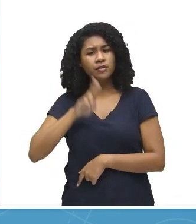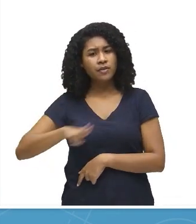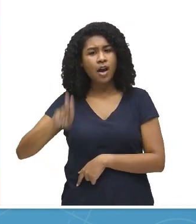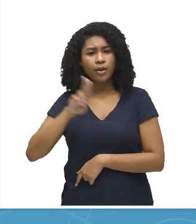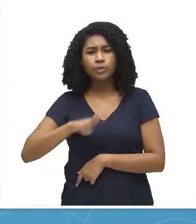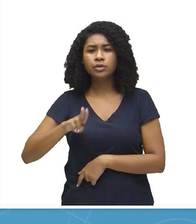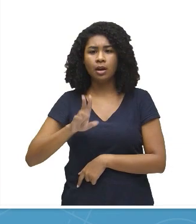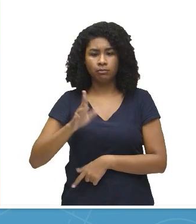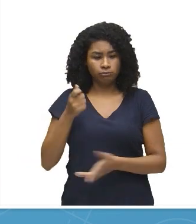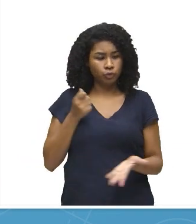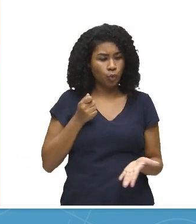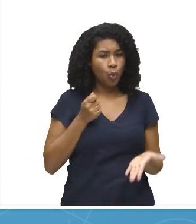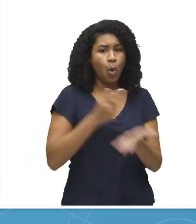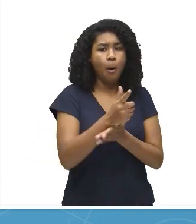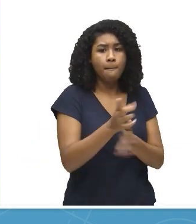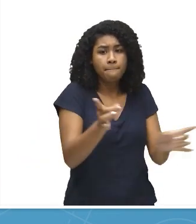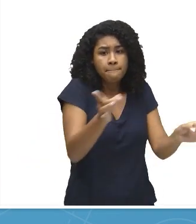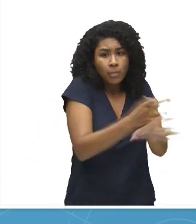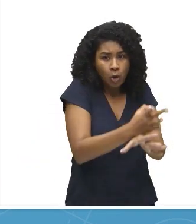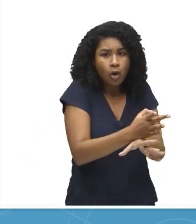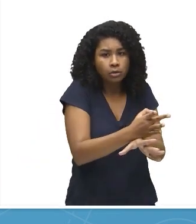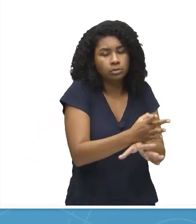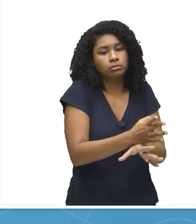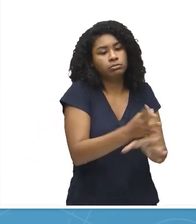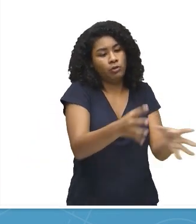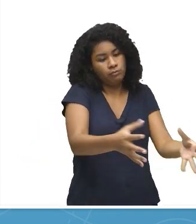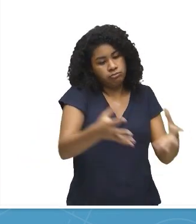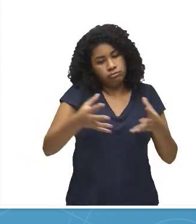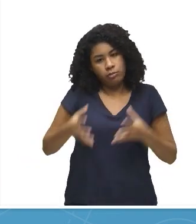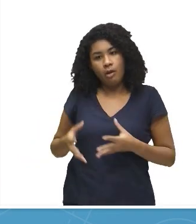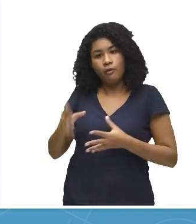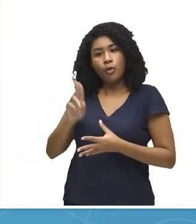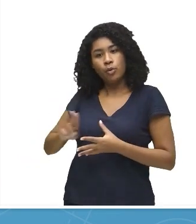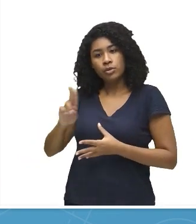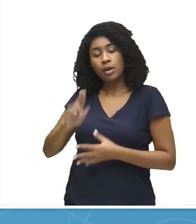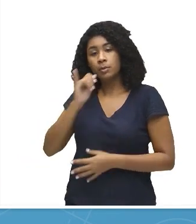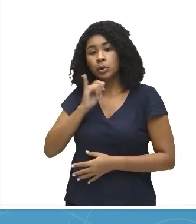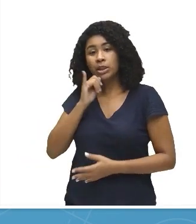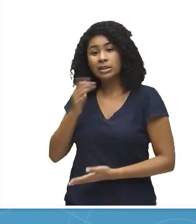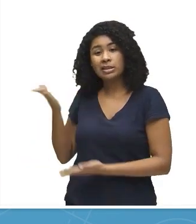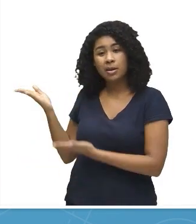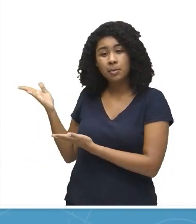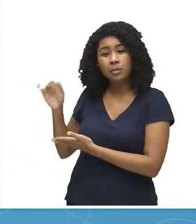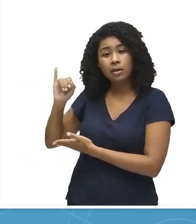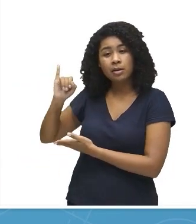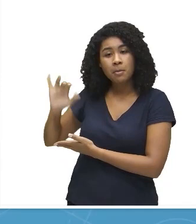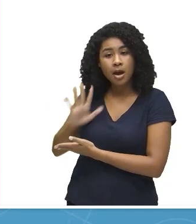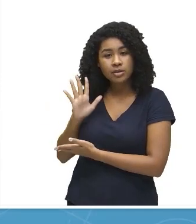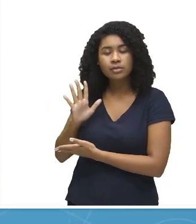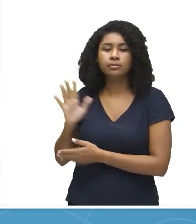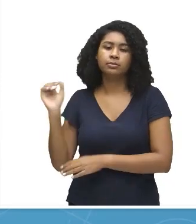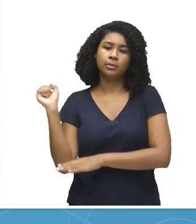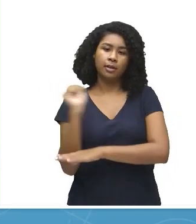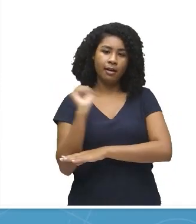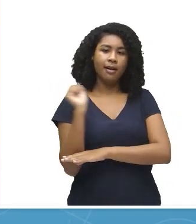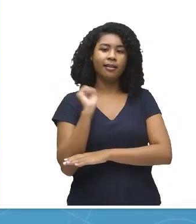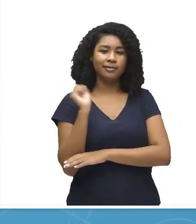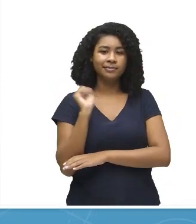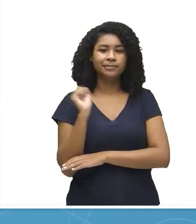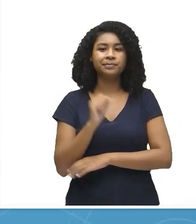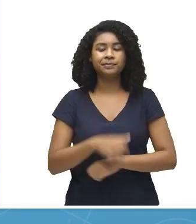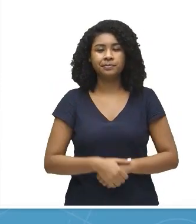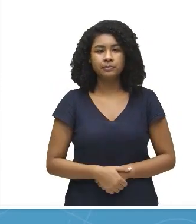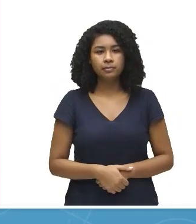o consumidor já de forma direta ali para as lojas, que é o caso do carro. Na indústria de bens de consumo, a gente também tem